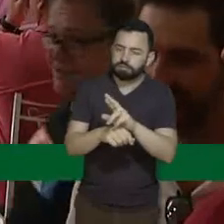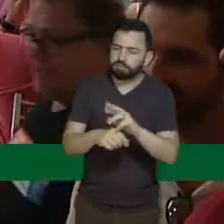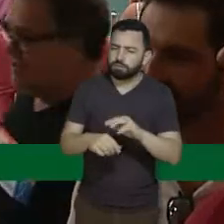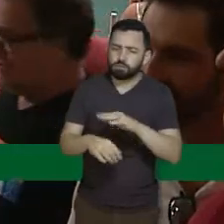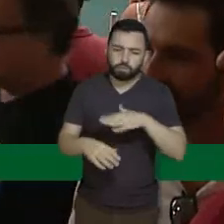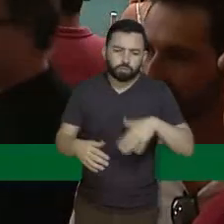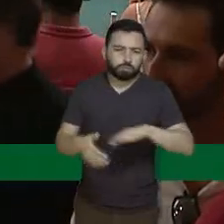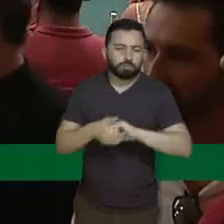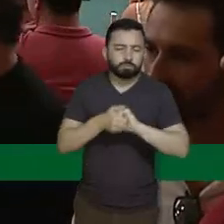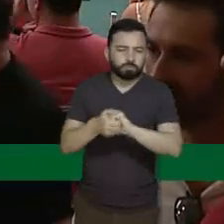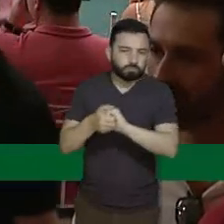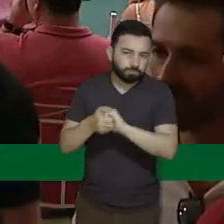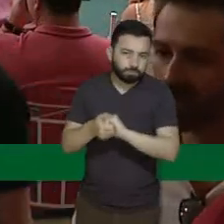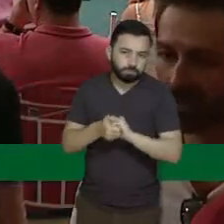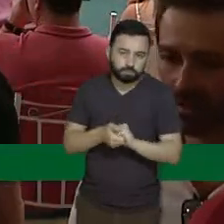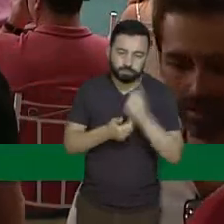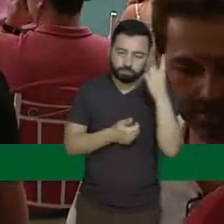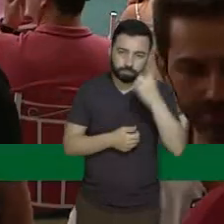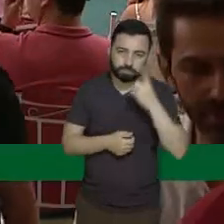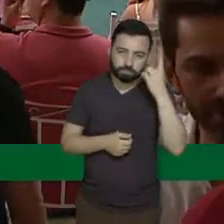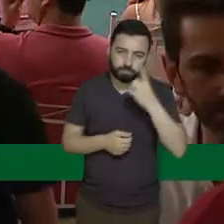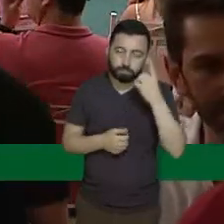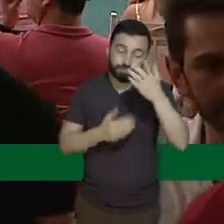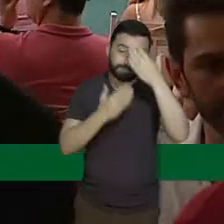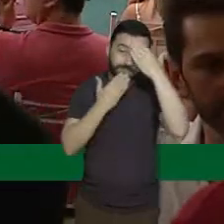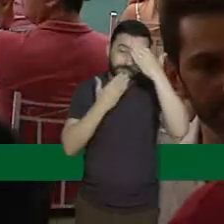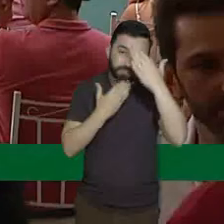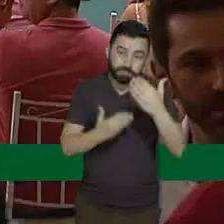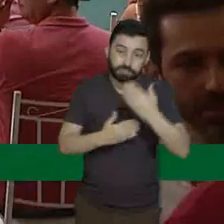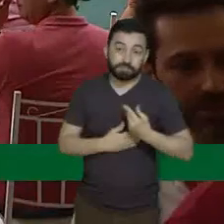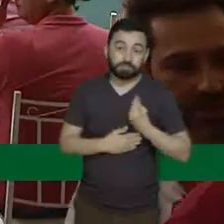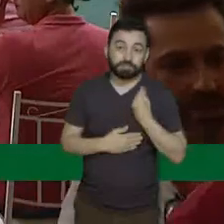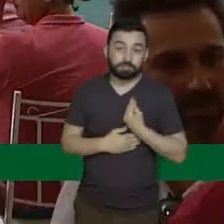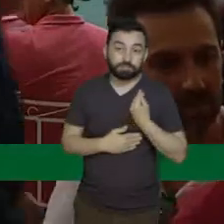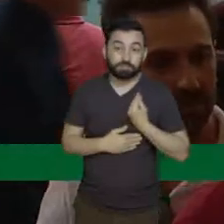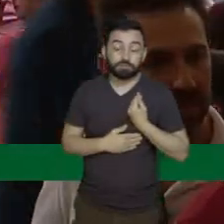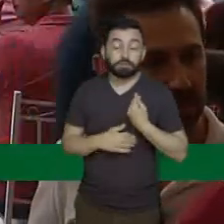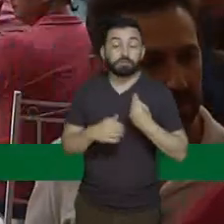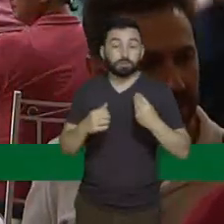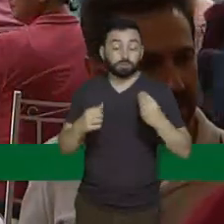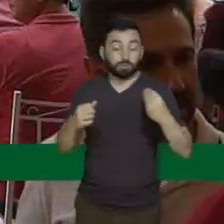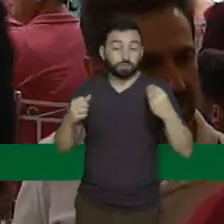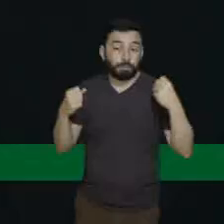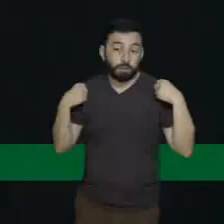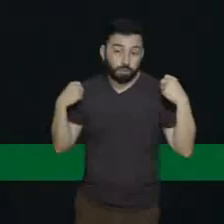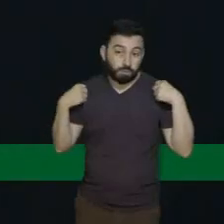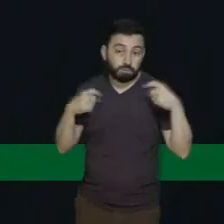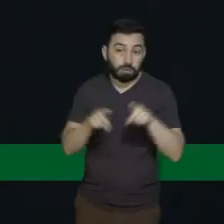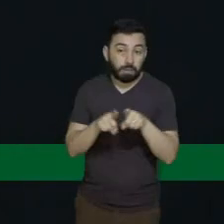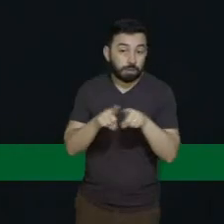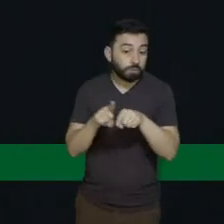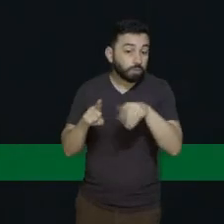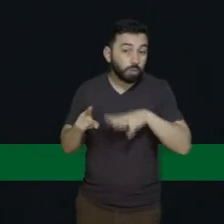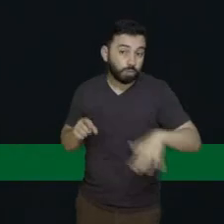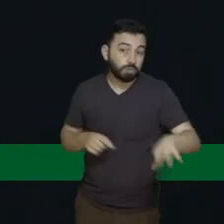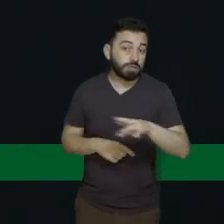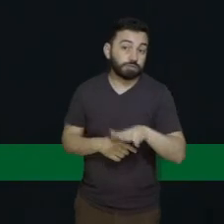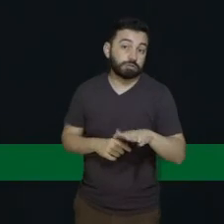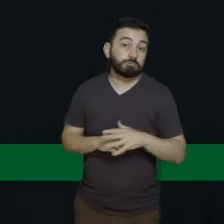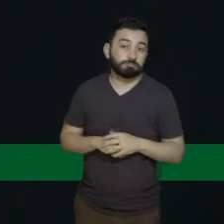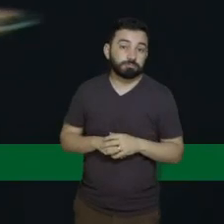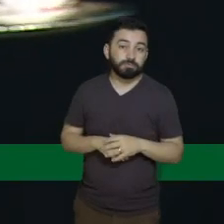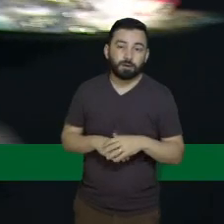senhores deputados. Obrigado pela presença em Chapecó e região. Obrigado pela